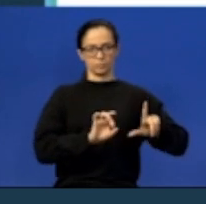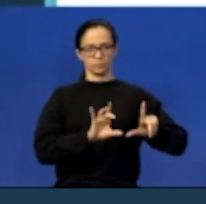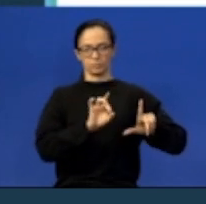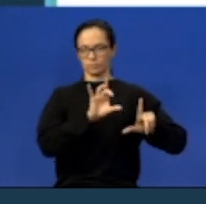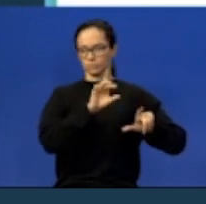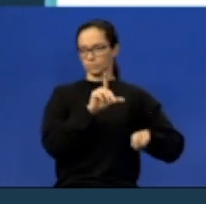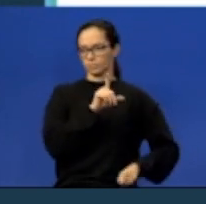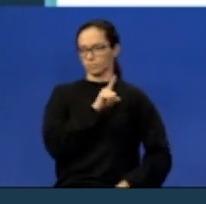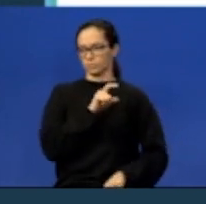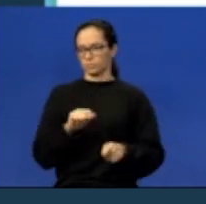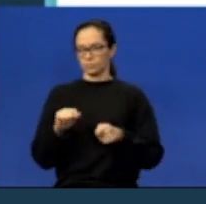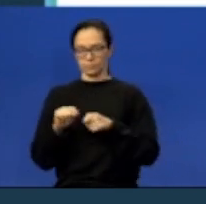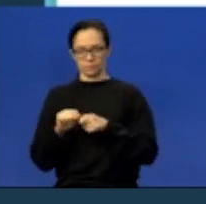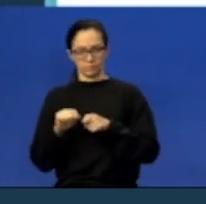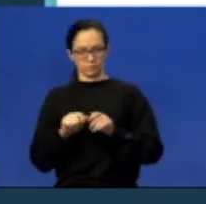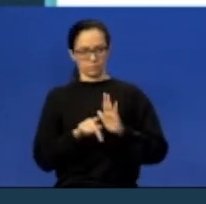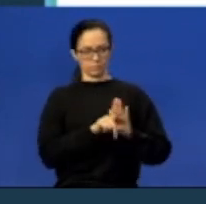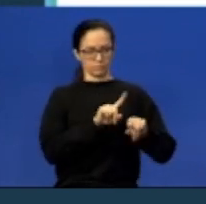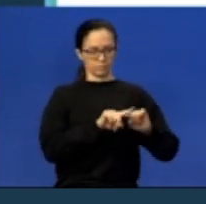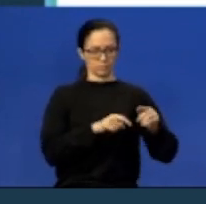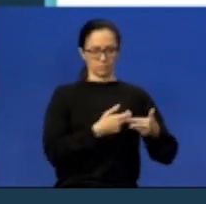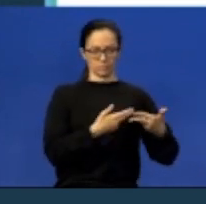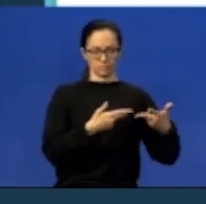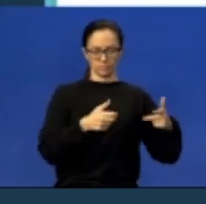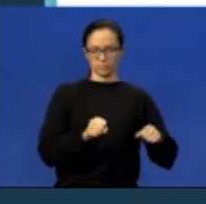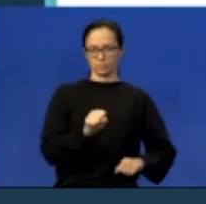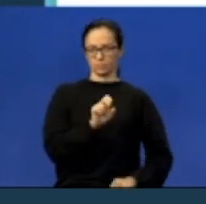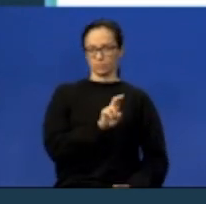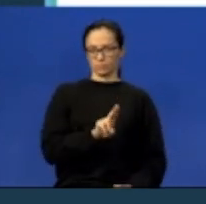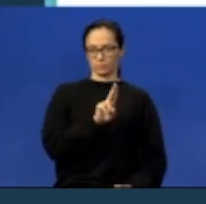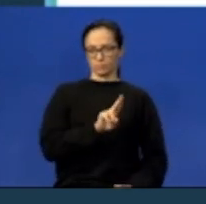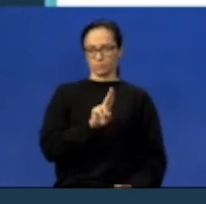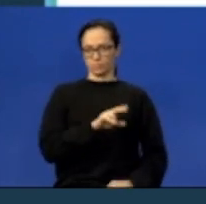que na verdade é um equipamento que junto com